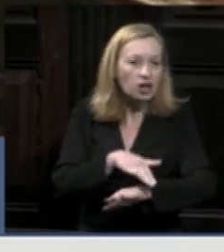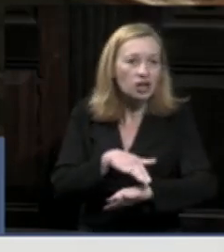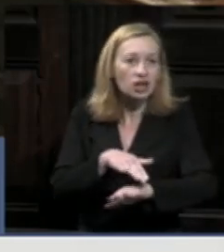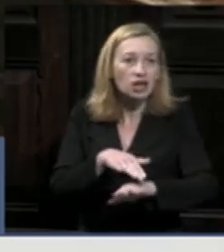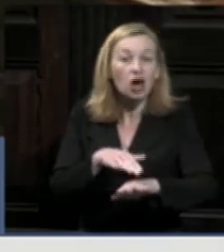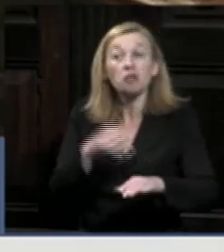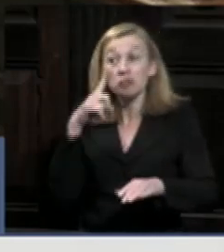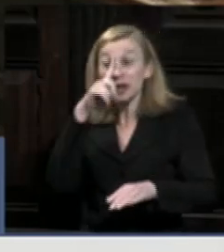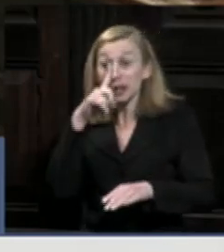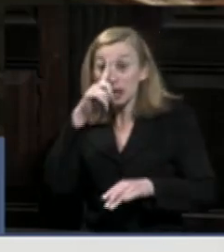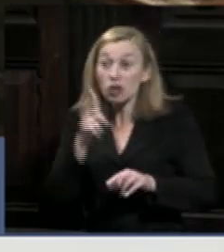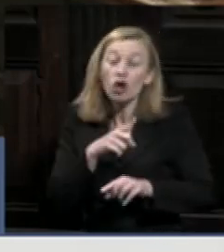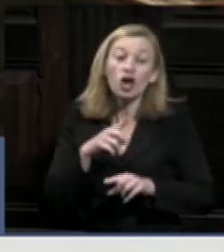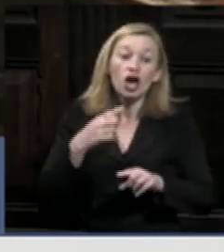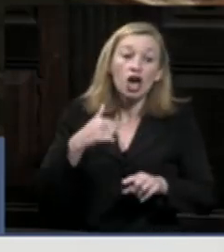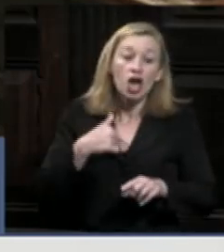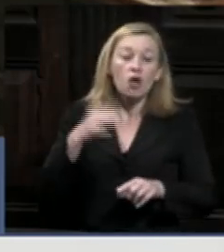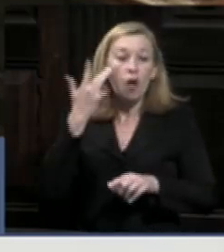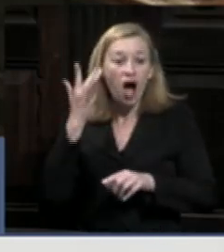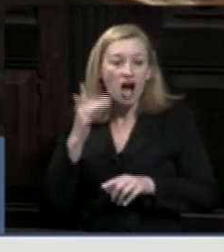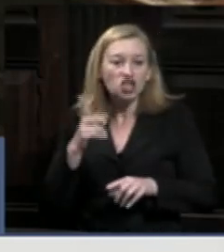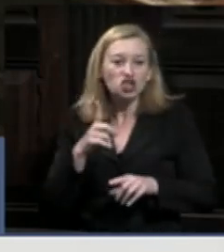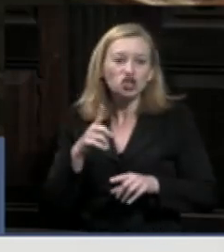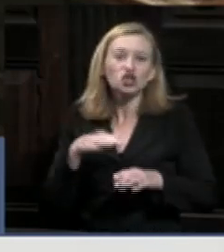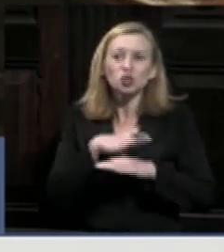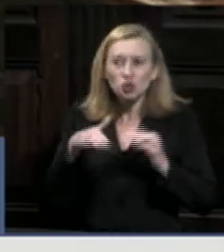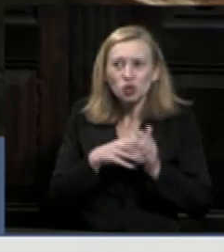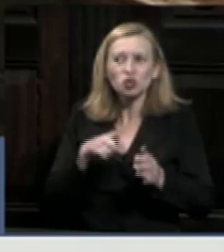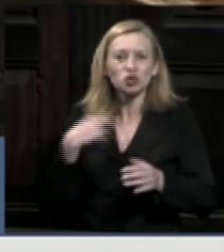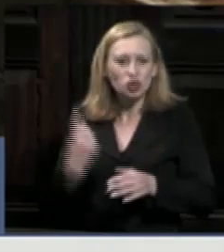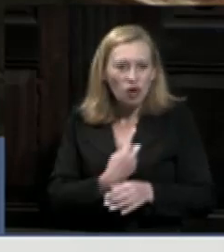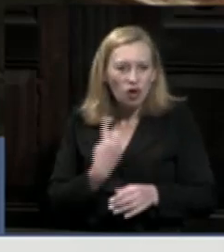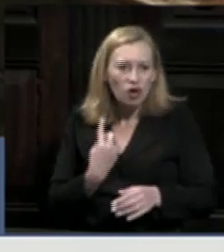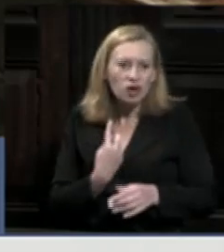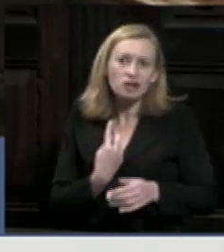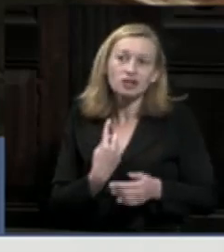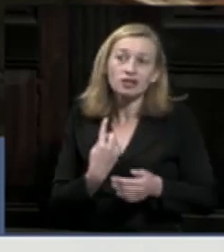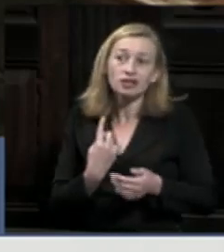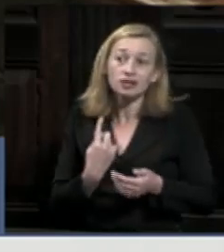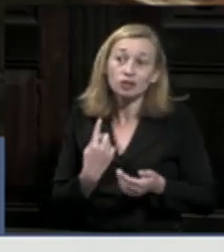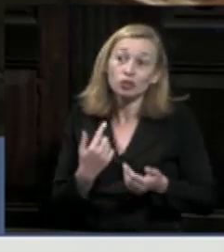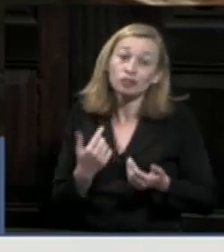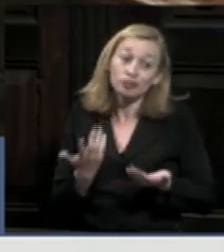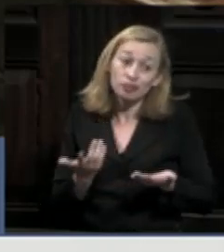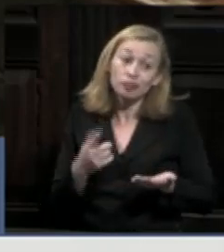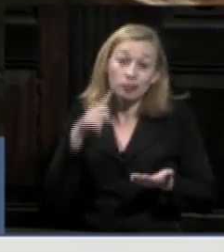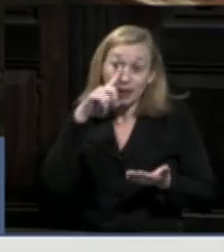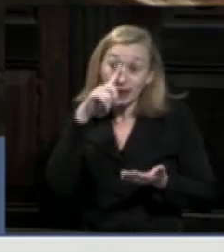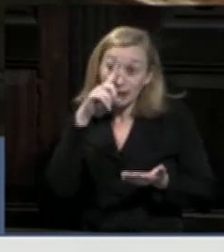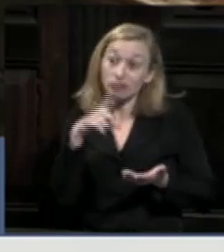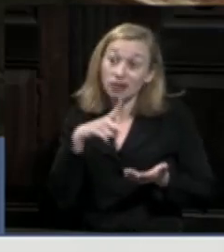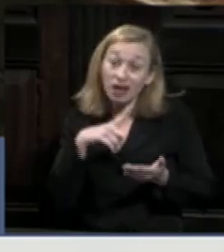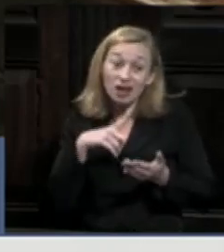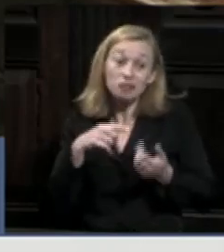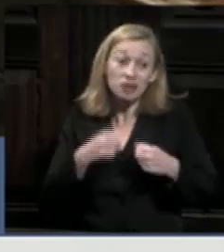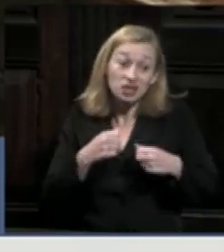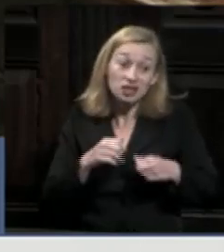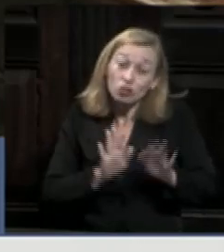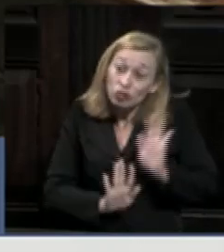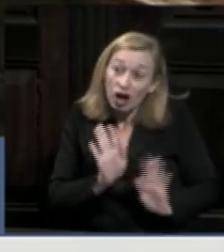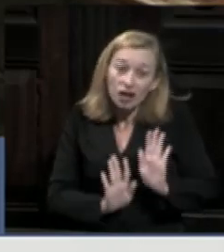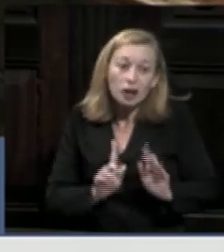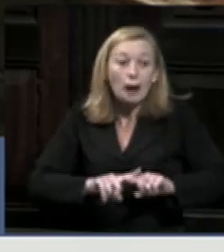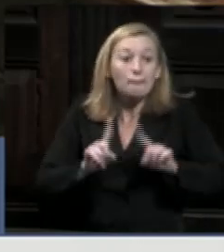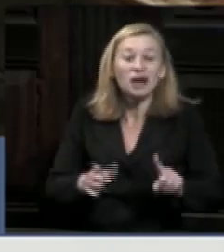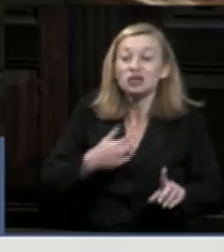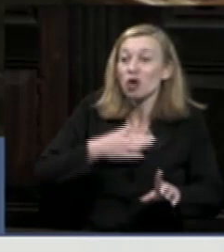todos nós que estamos na vida pública sempre trabalhamos com algum grau de risco mas ele faz questão de